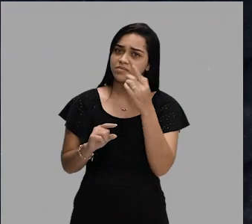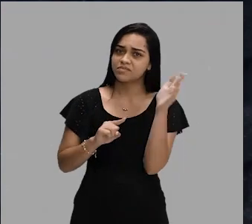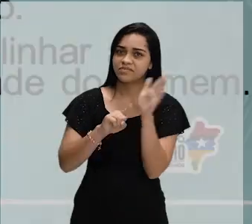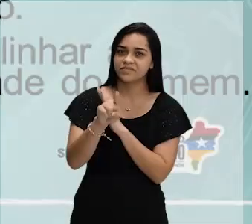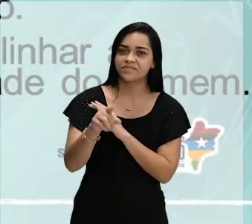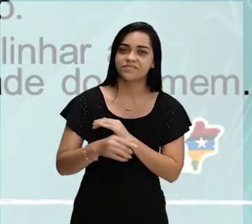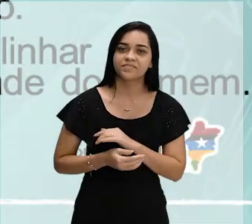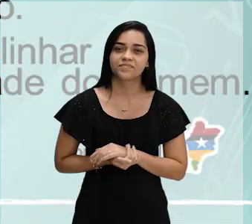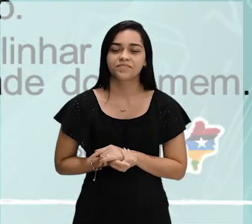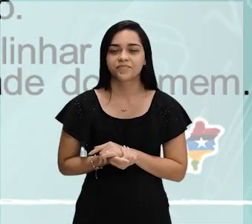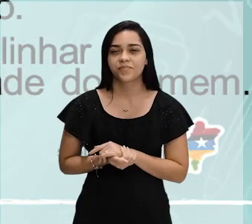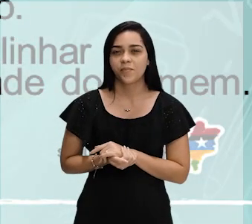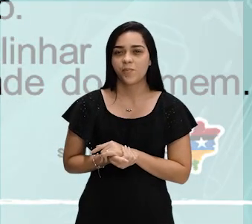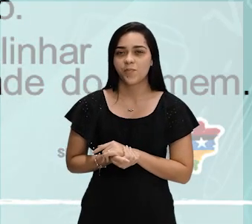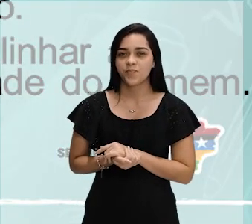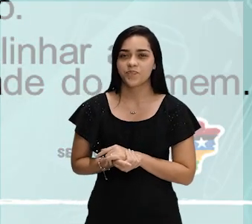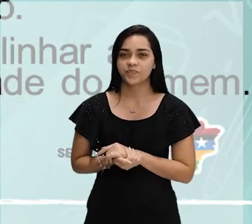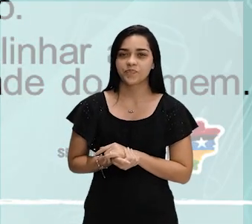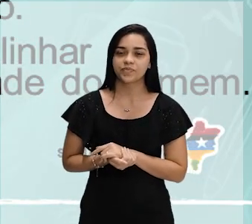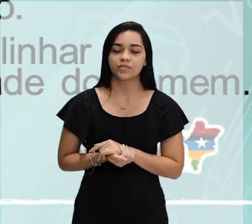questão?